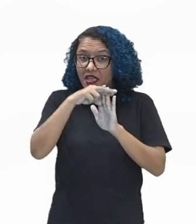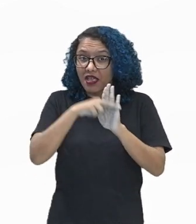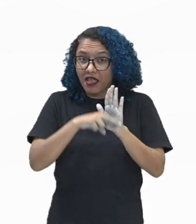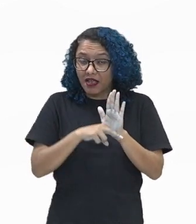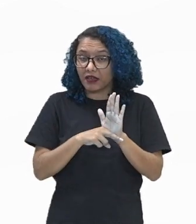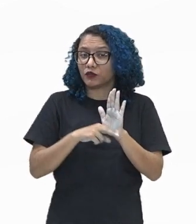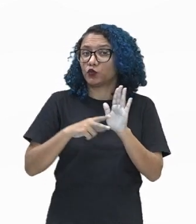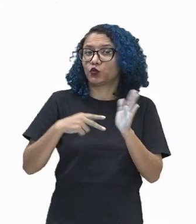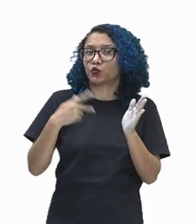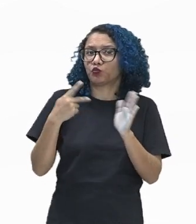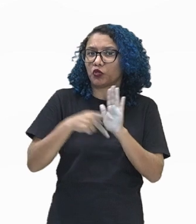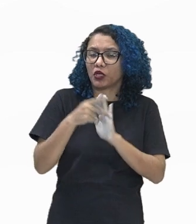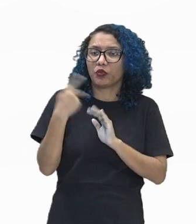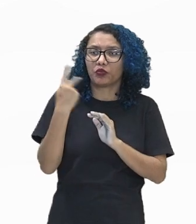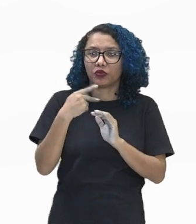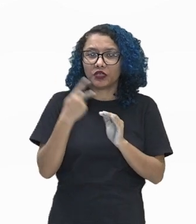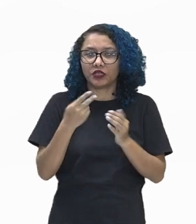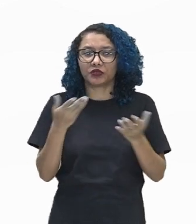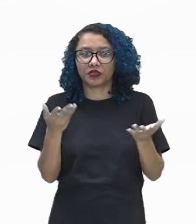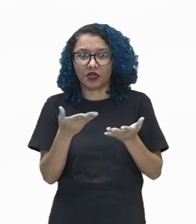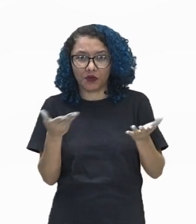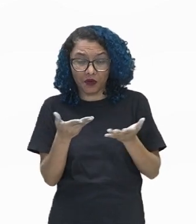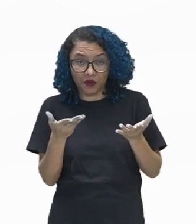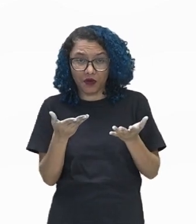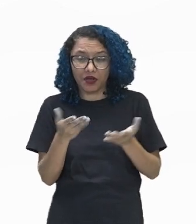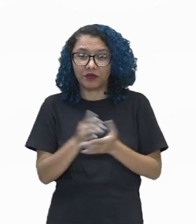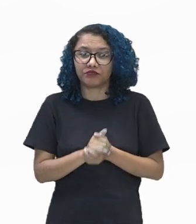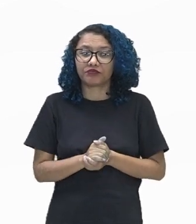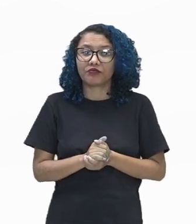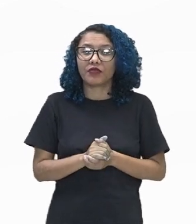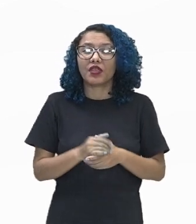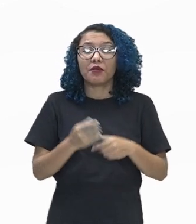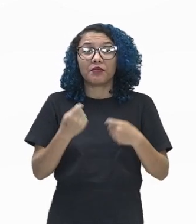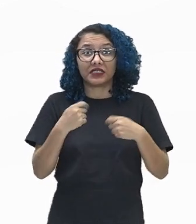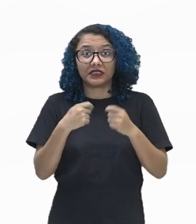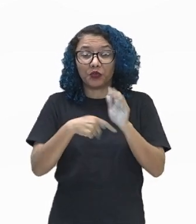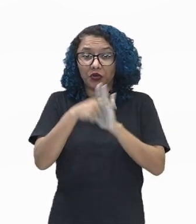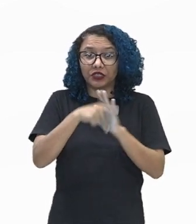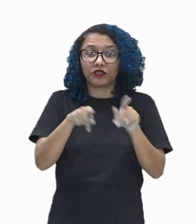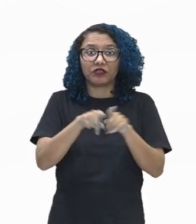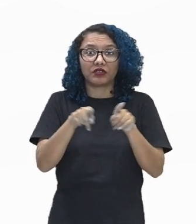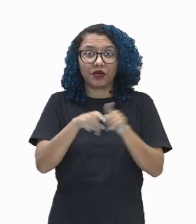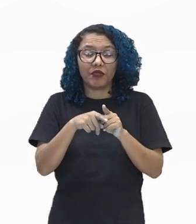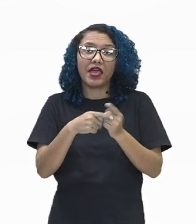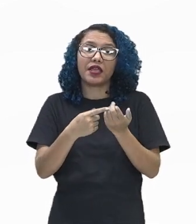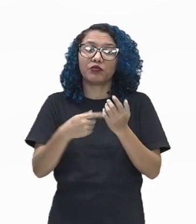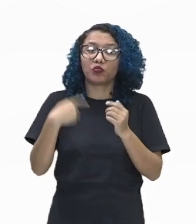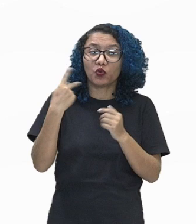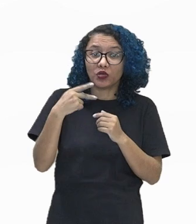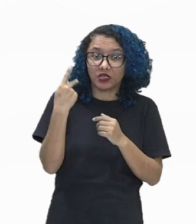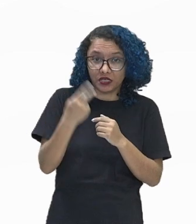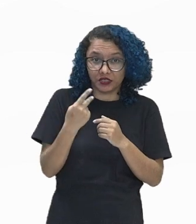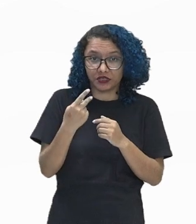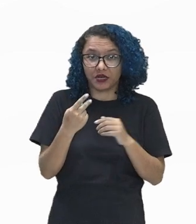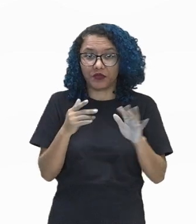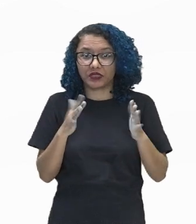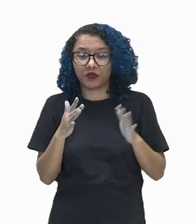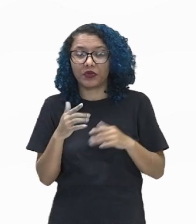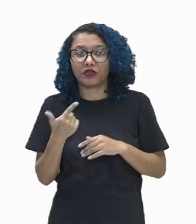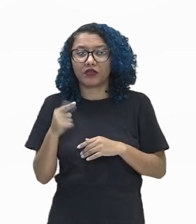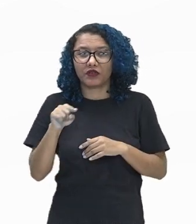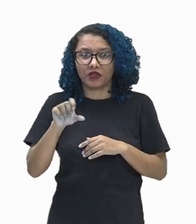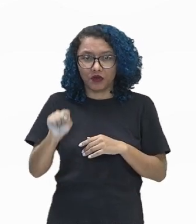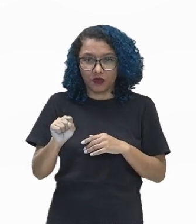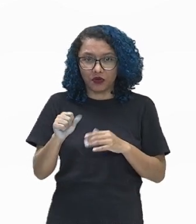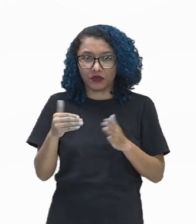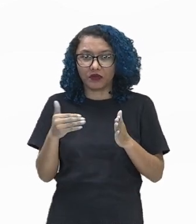que promessas e as políticas, né? As políticas ali para 2,8 graus, isso a gente está falando a nível global, tá?